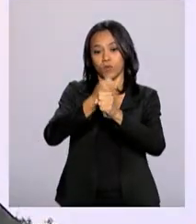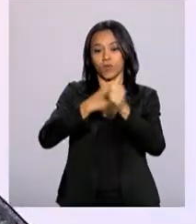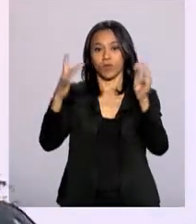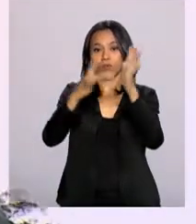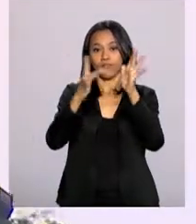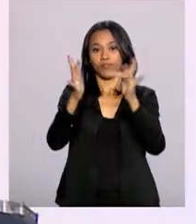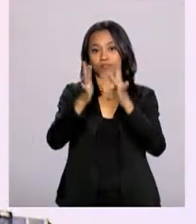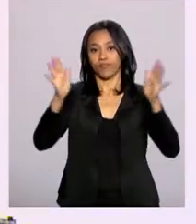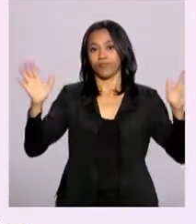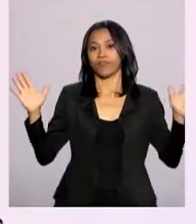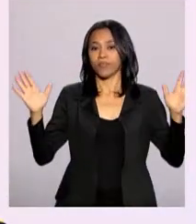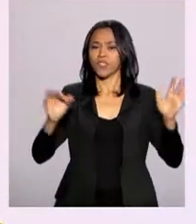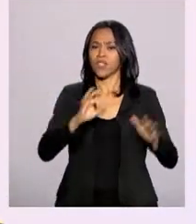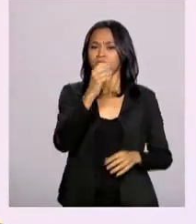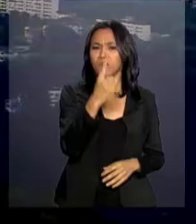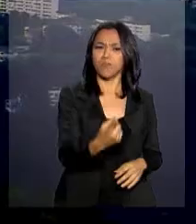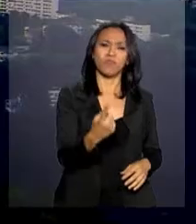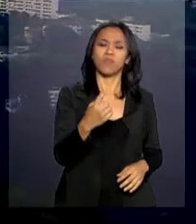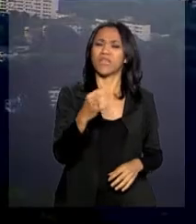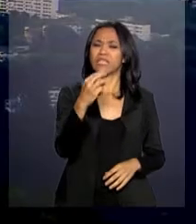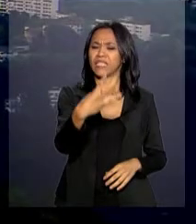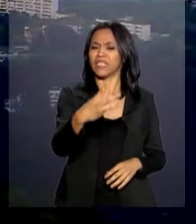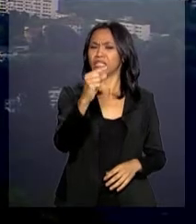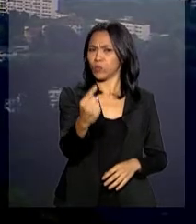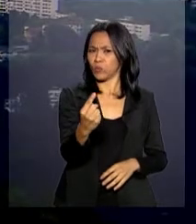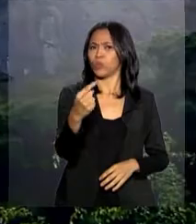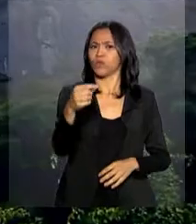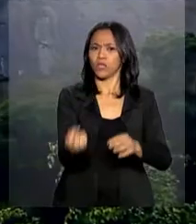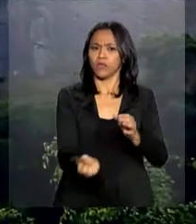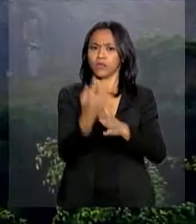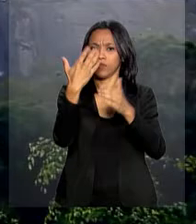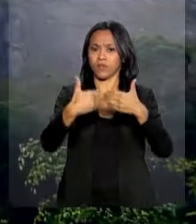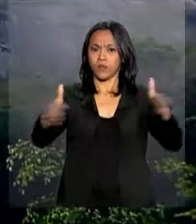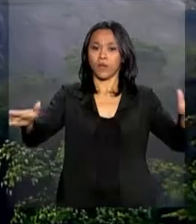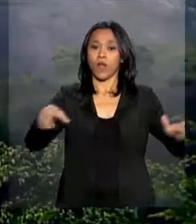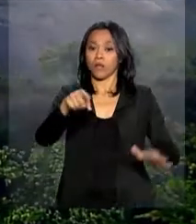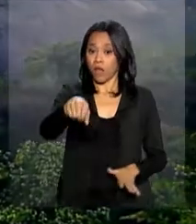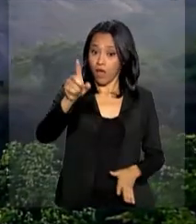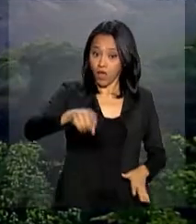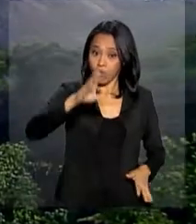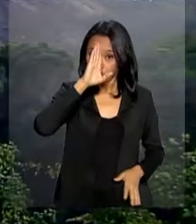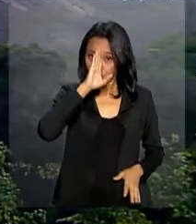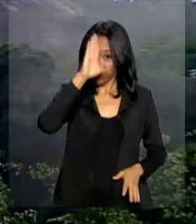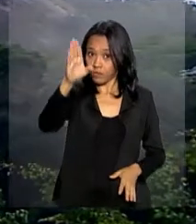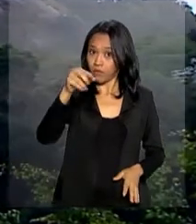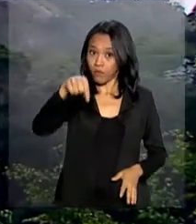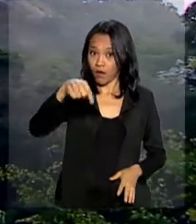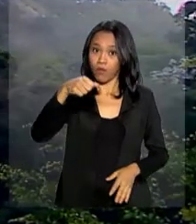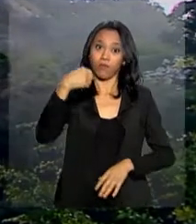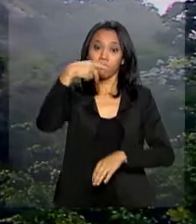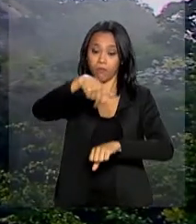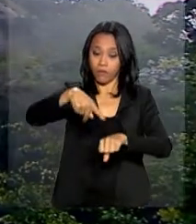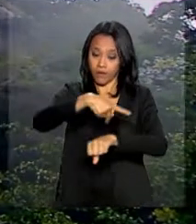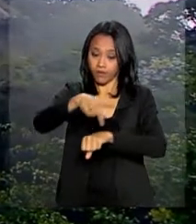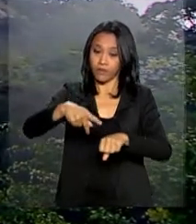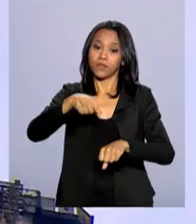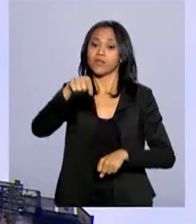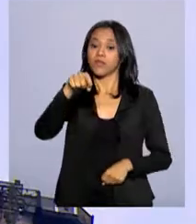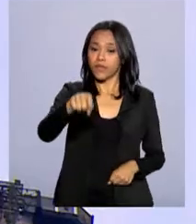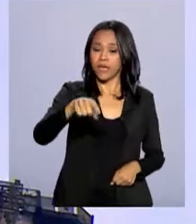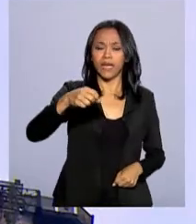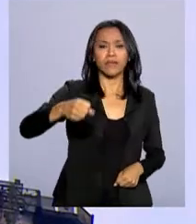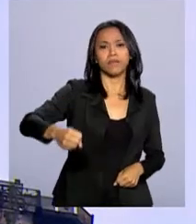1931 monumento símbolo do rio de janeiro é um dos cartões postais do país e foi reconhecido como uma das